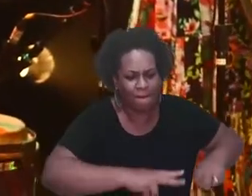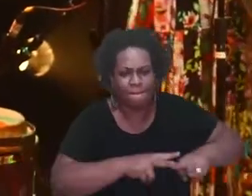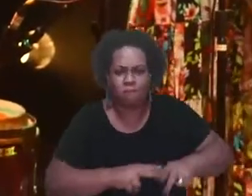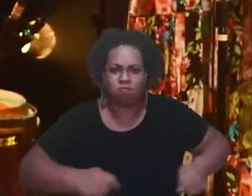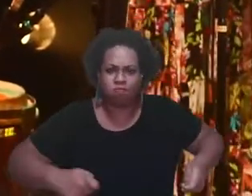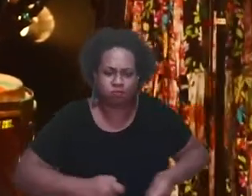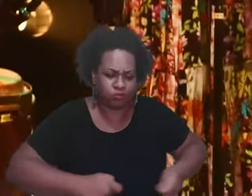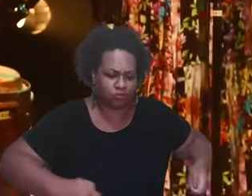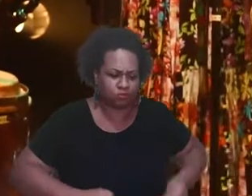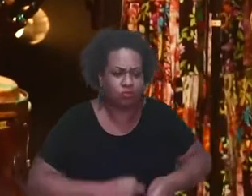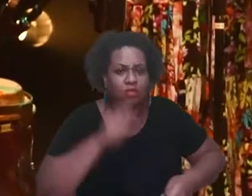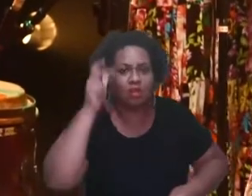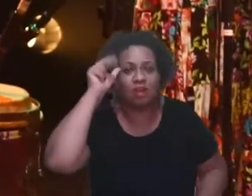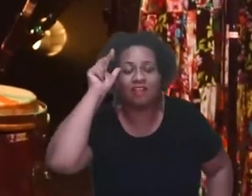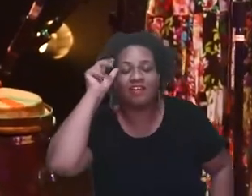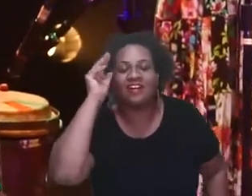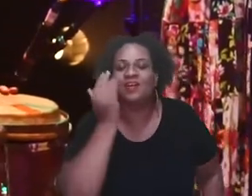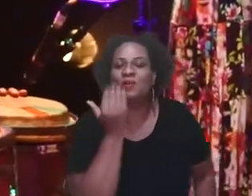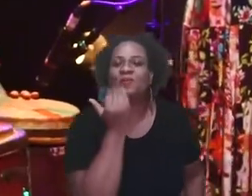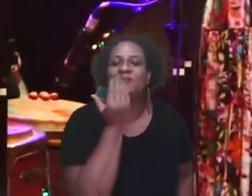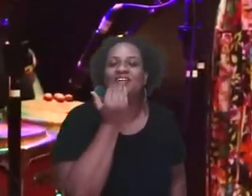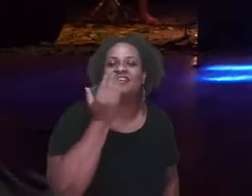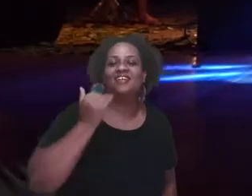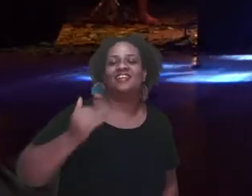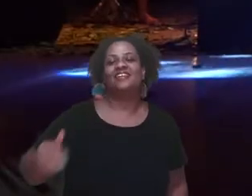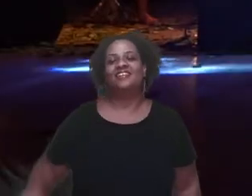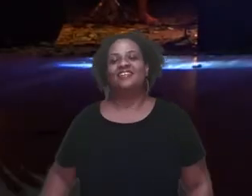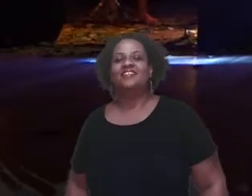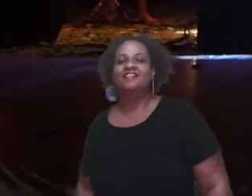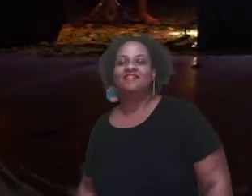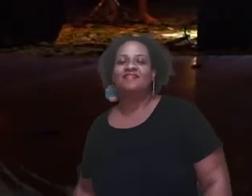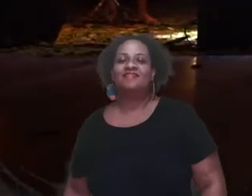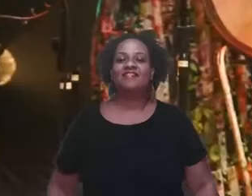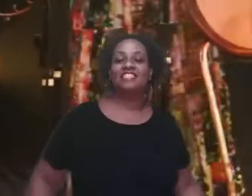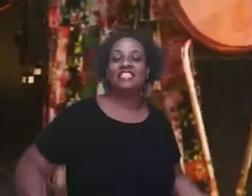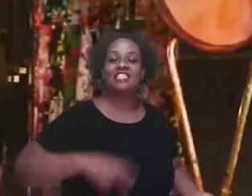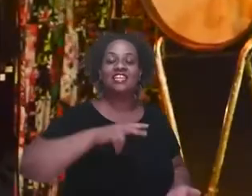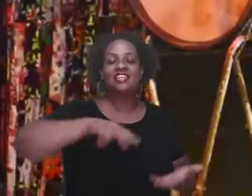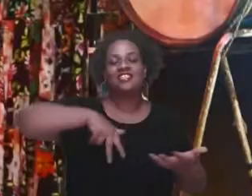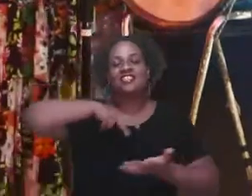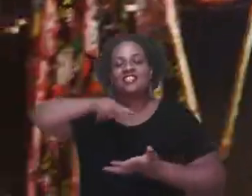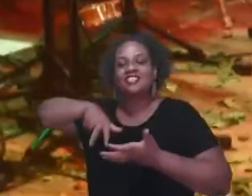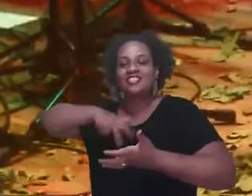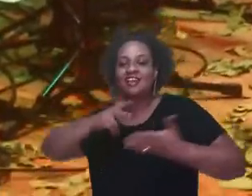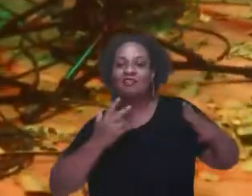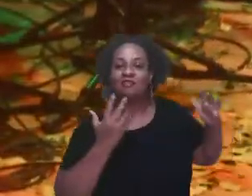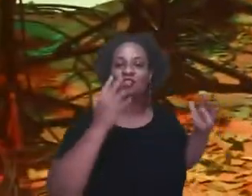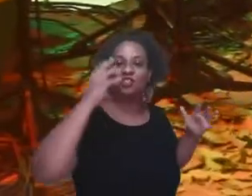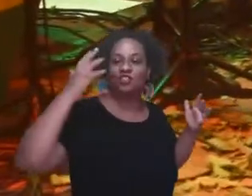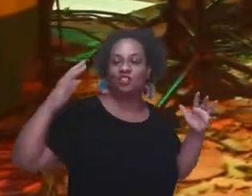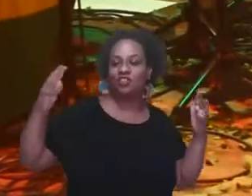comer eu vou cortar capim para meu cavalo comer eu vou dançar dele dele dele